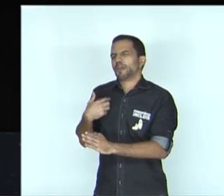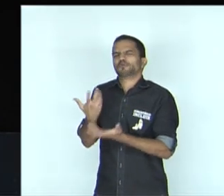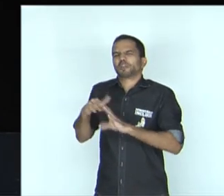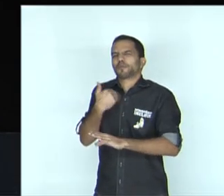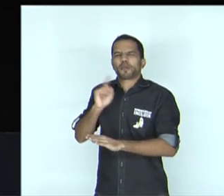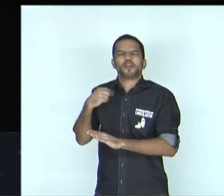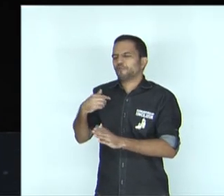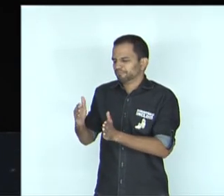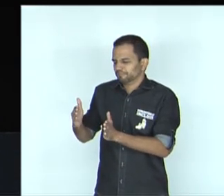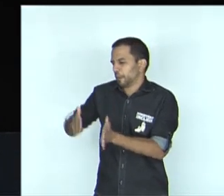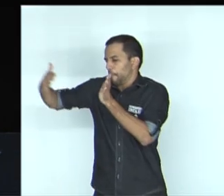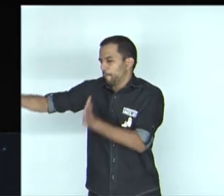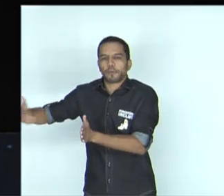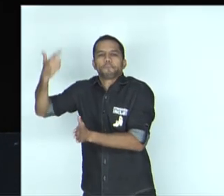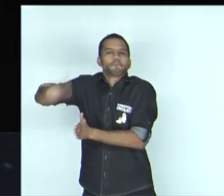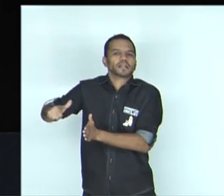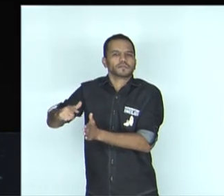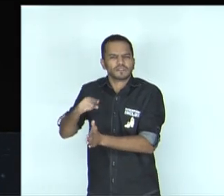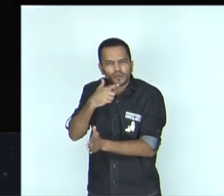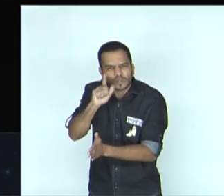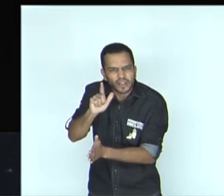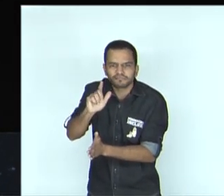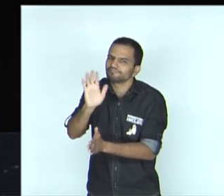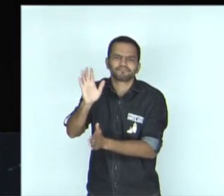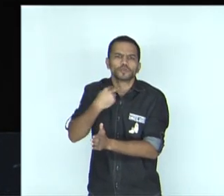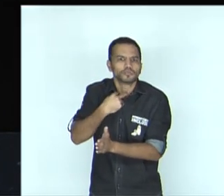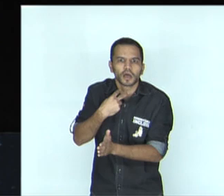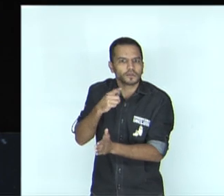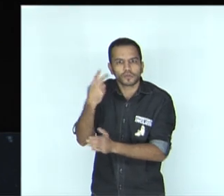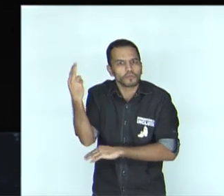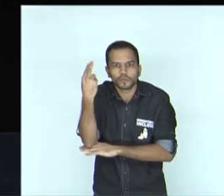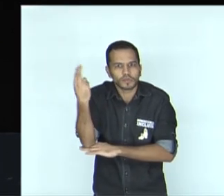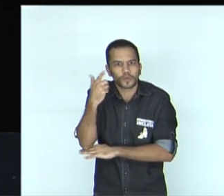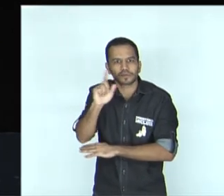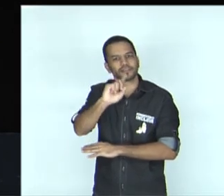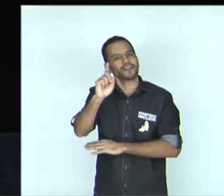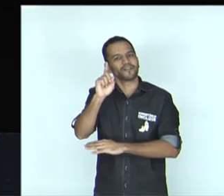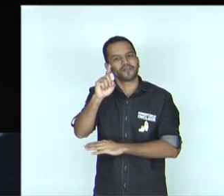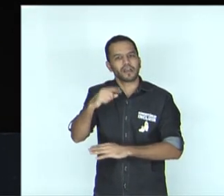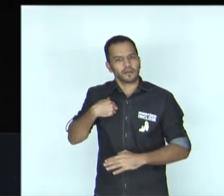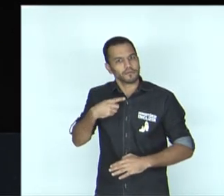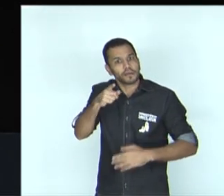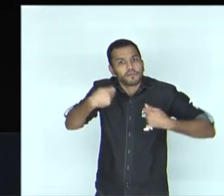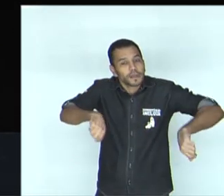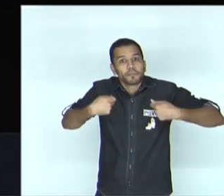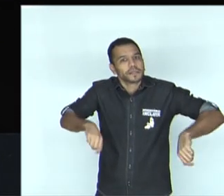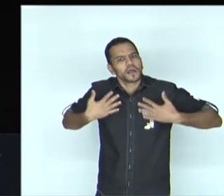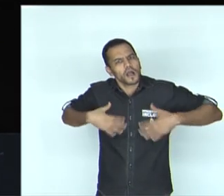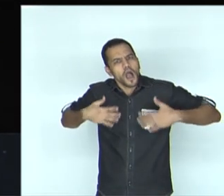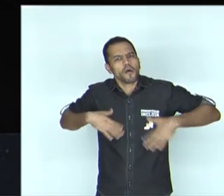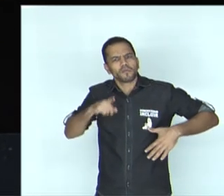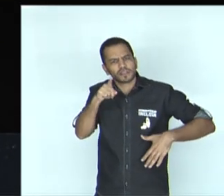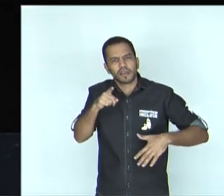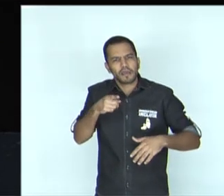vou nem descansar. Adianta você fazer isso. Você não pode aumentar o dia. Você não pode produzir tudo no tempo que você quer. Você não é dono do